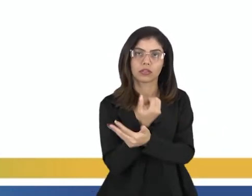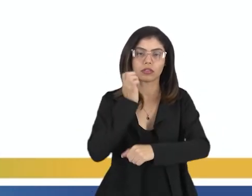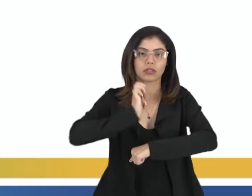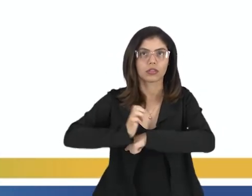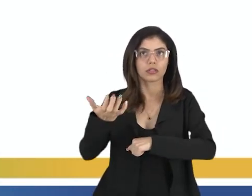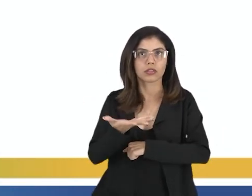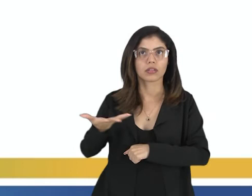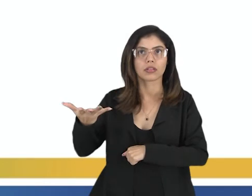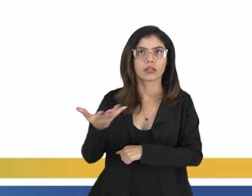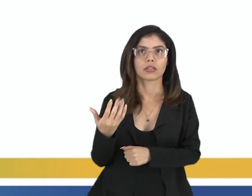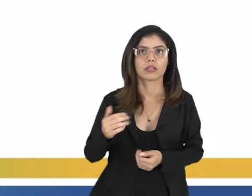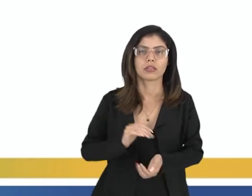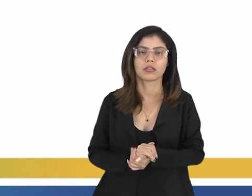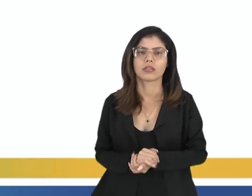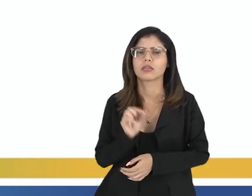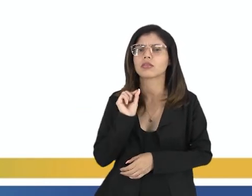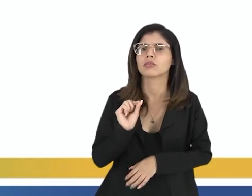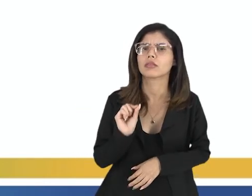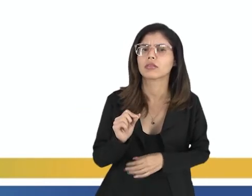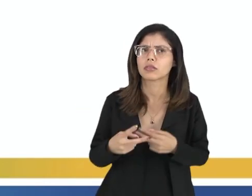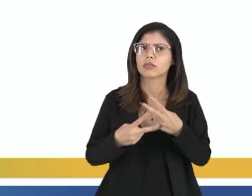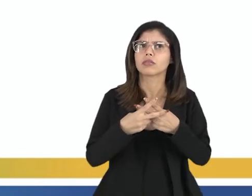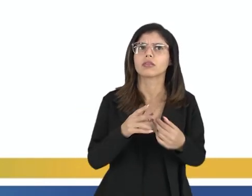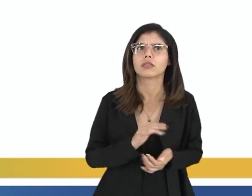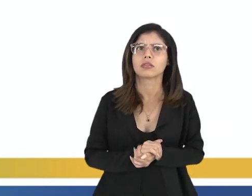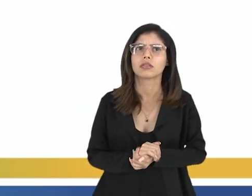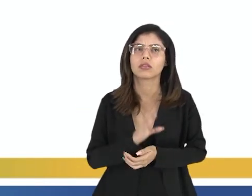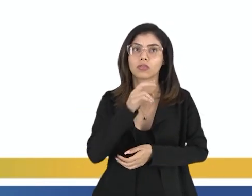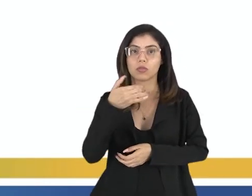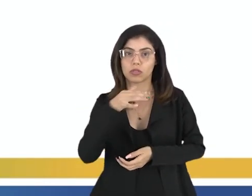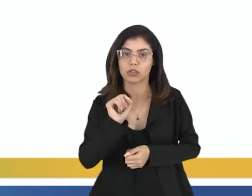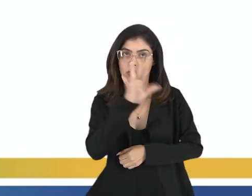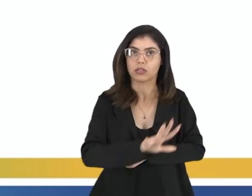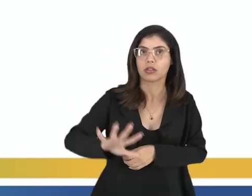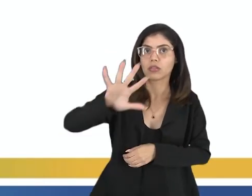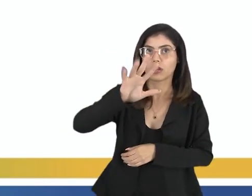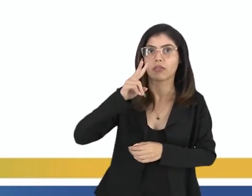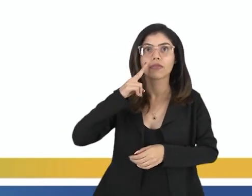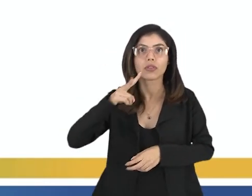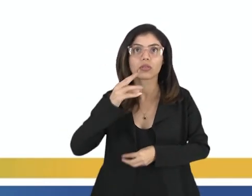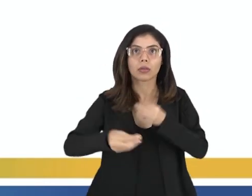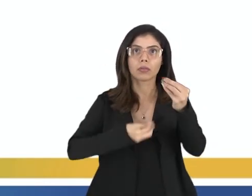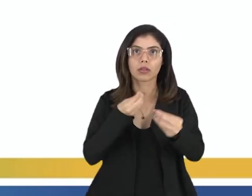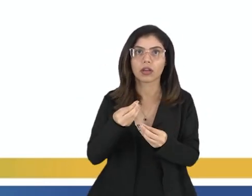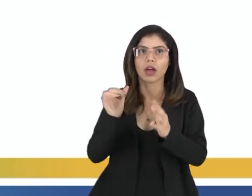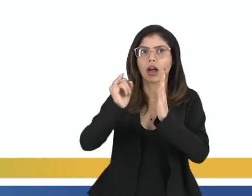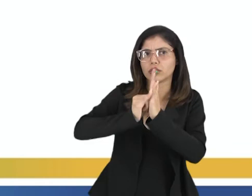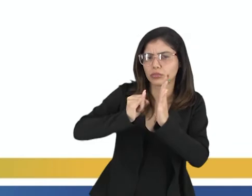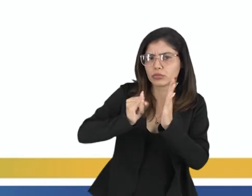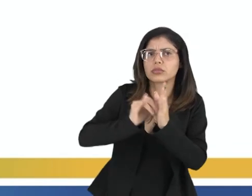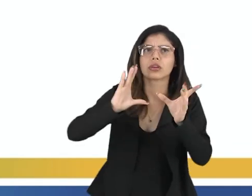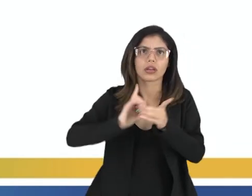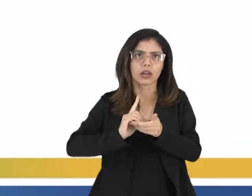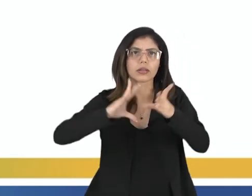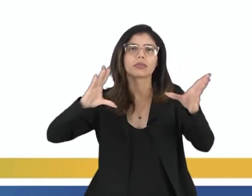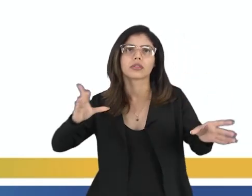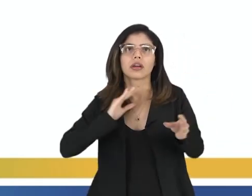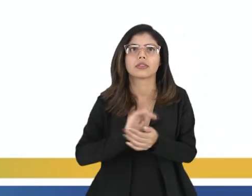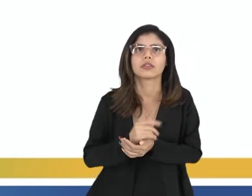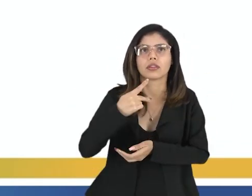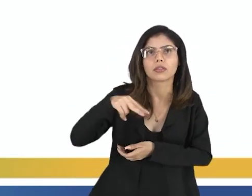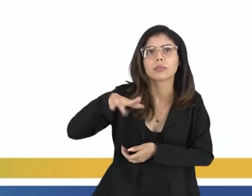Estado baseava-se na proteção contra o comunismo internacional, visto como ameaça às